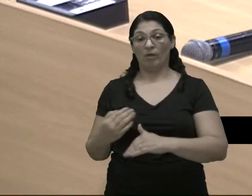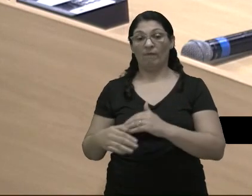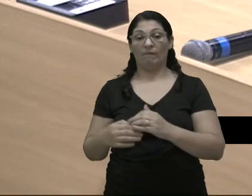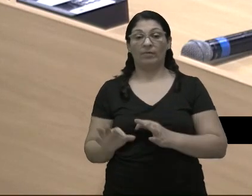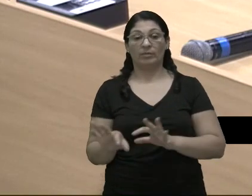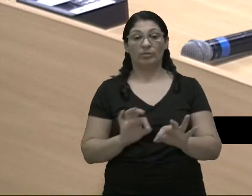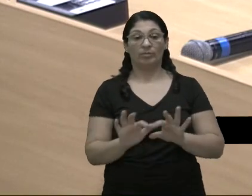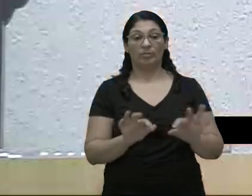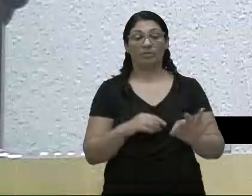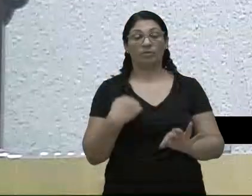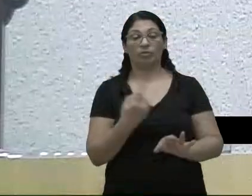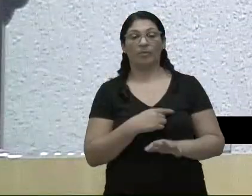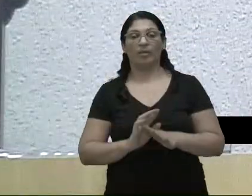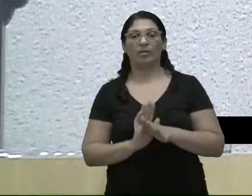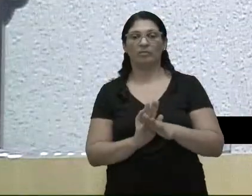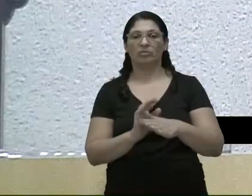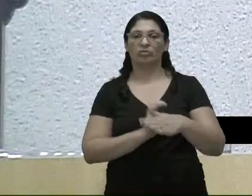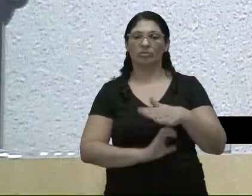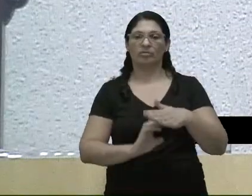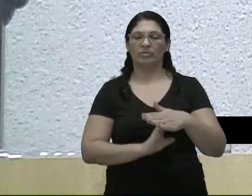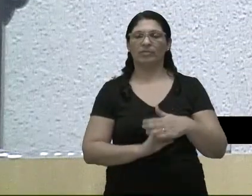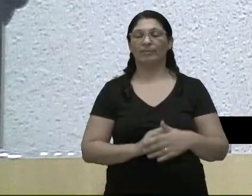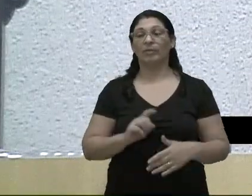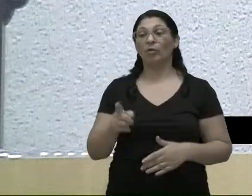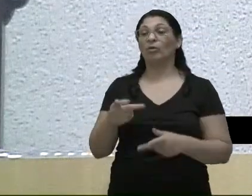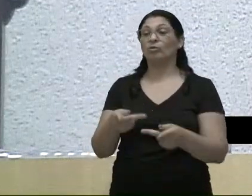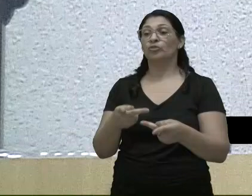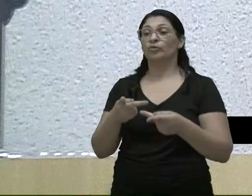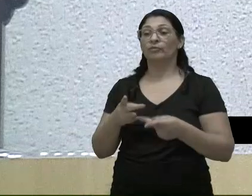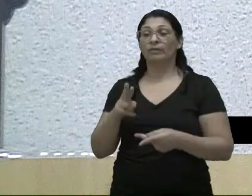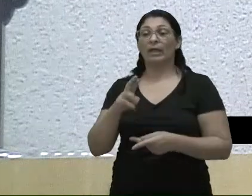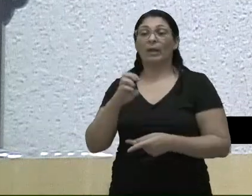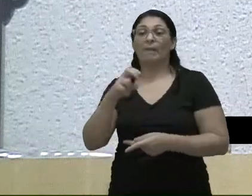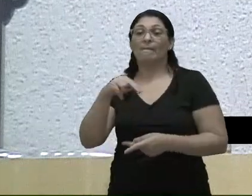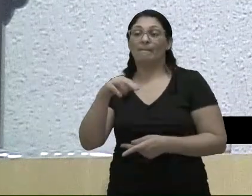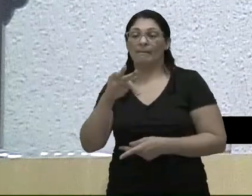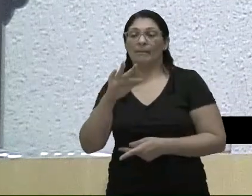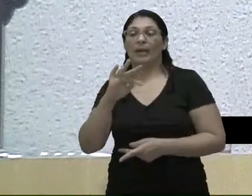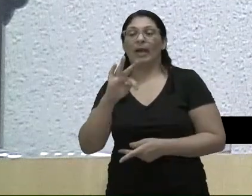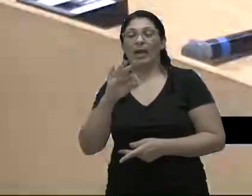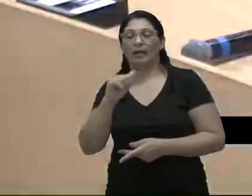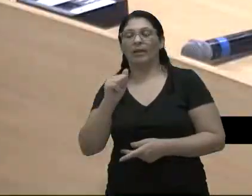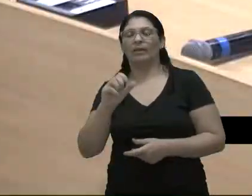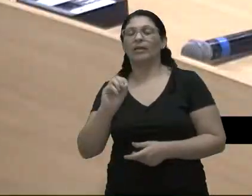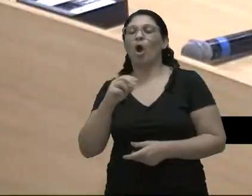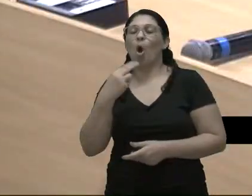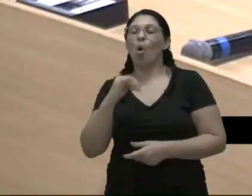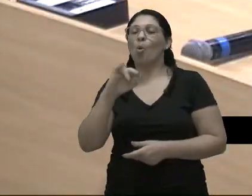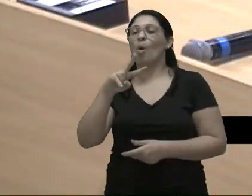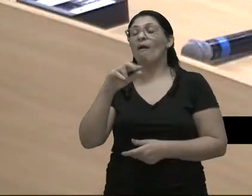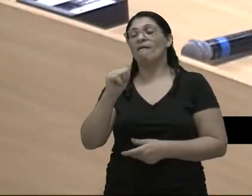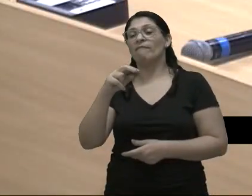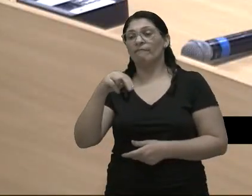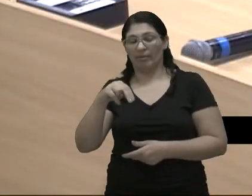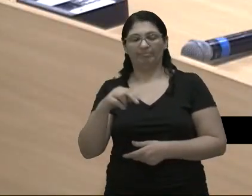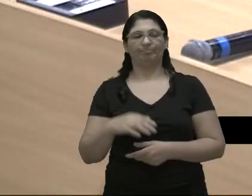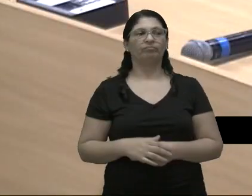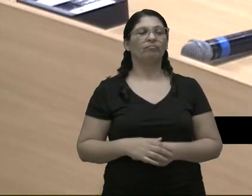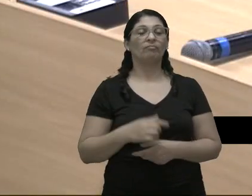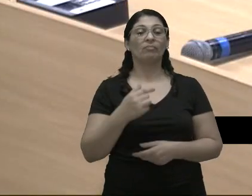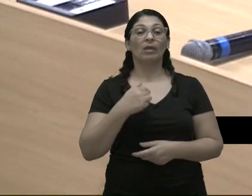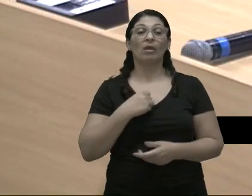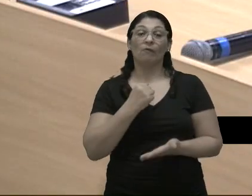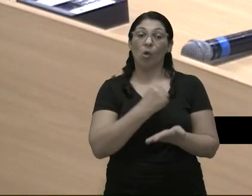empresa. Por exemplo, então o senhor foi convidado pela Renata ou pelo senhor Ivan para compor esse time? Vamos lá, eu fui contratado pelo